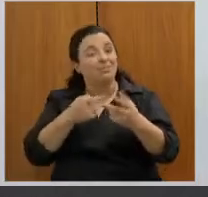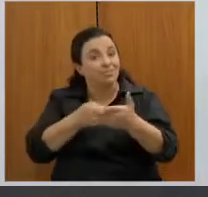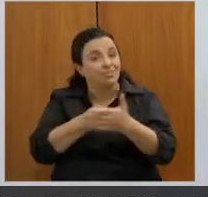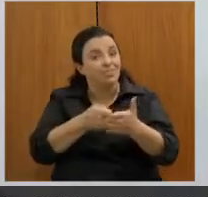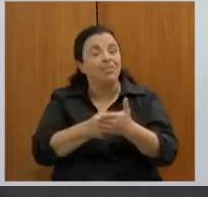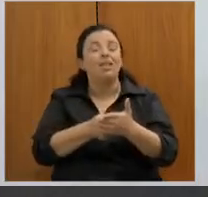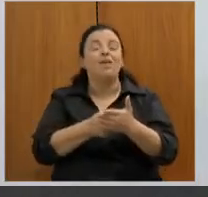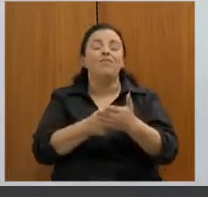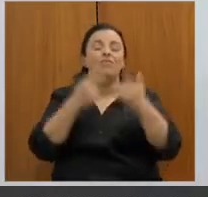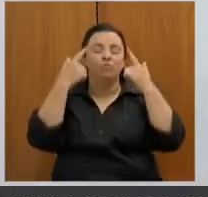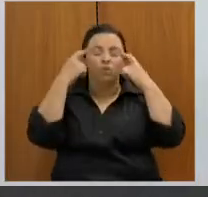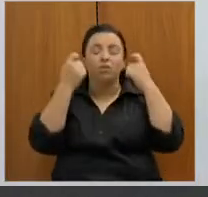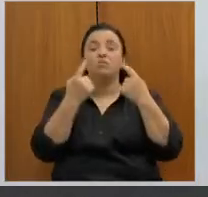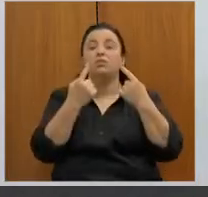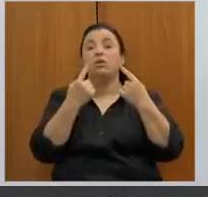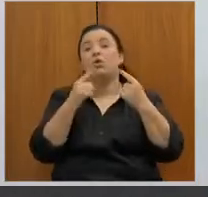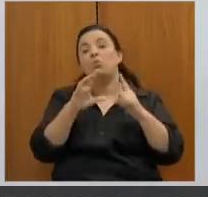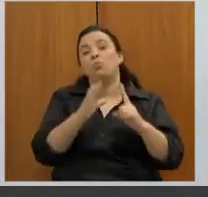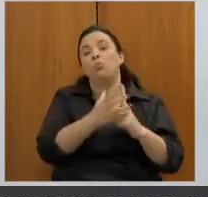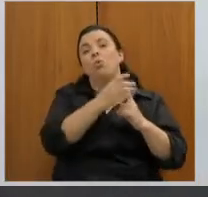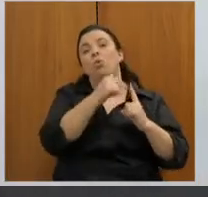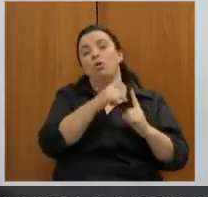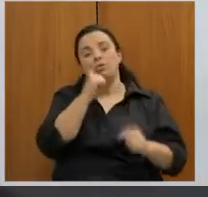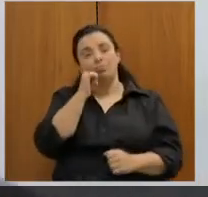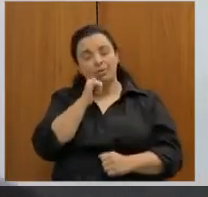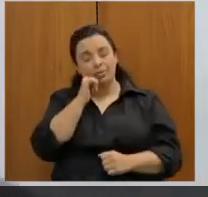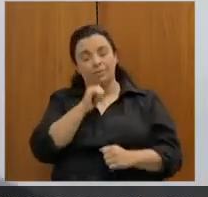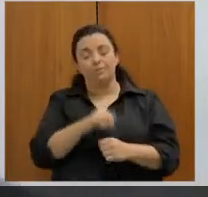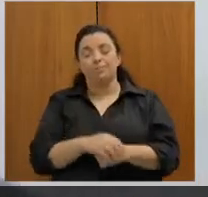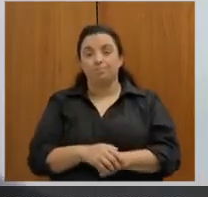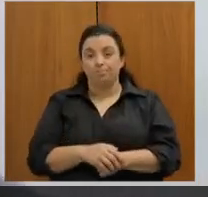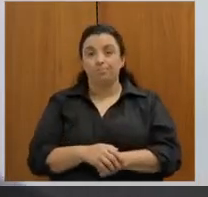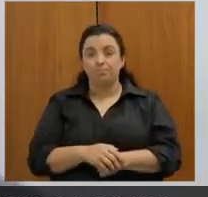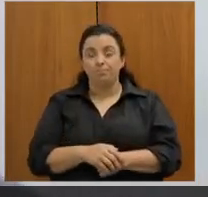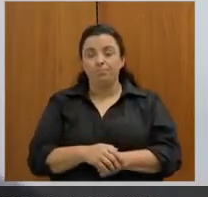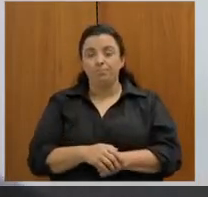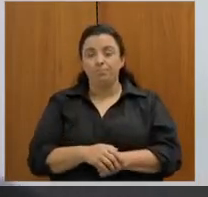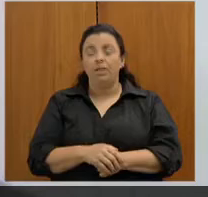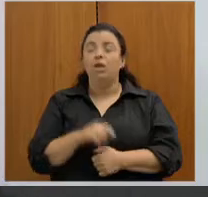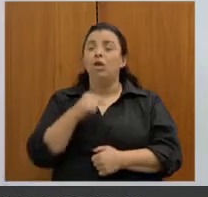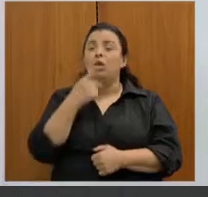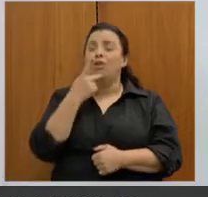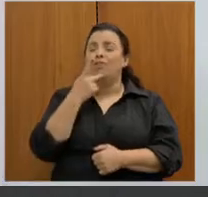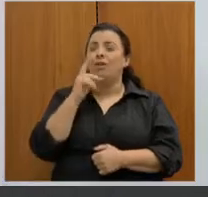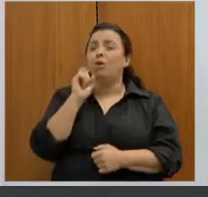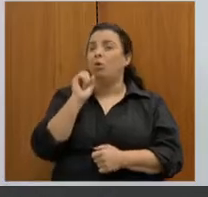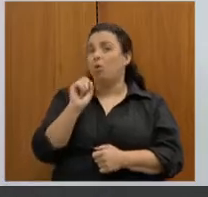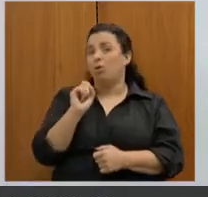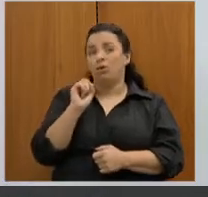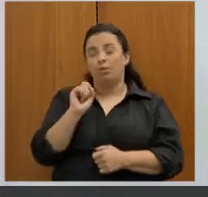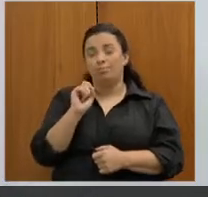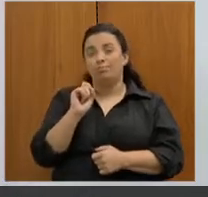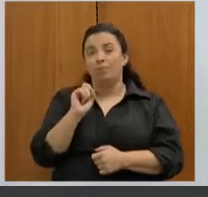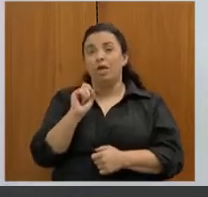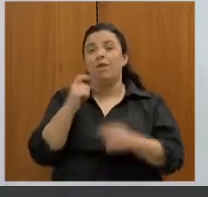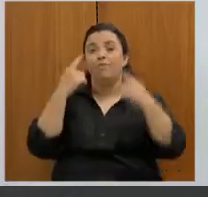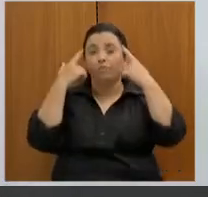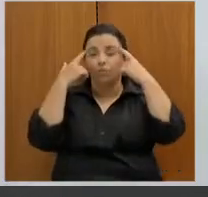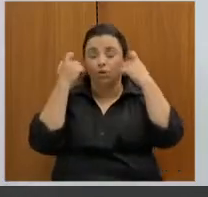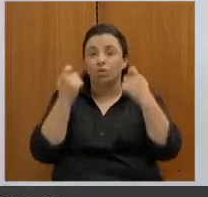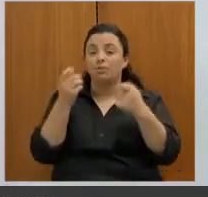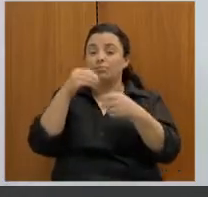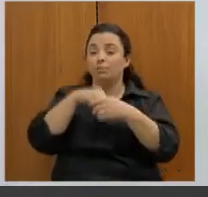dizer que a violência a doméstica e familiar contra a mulher e